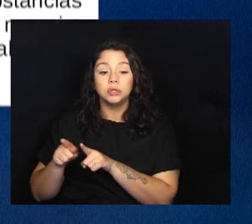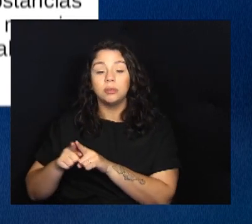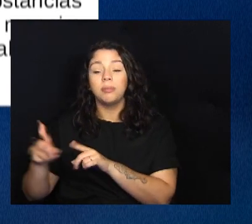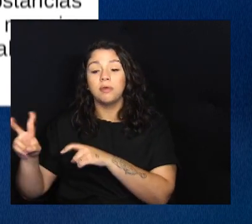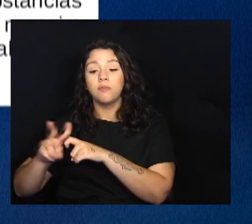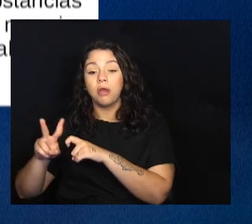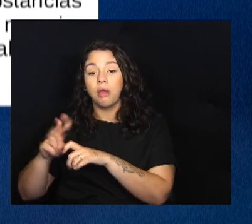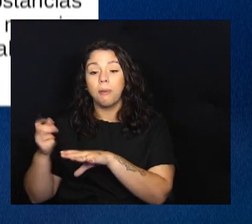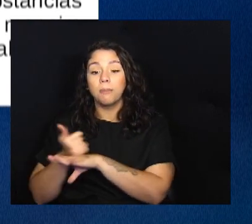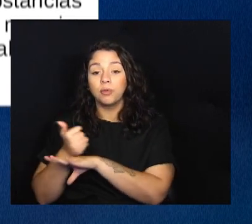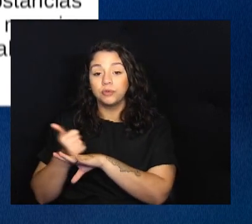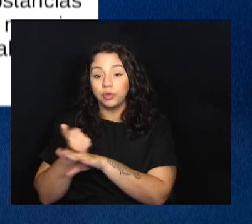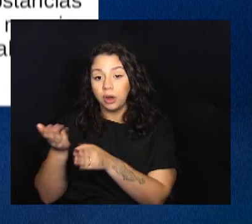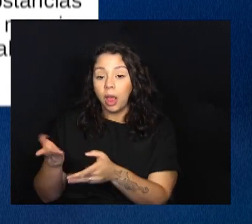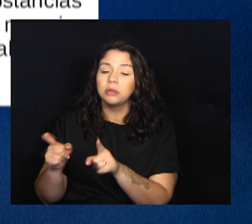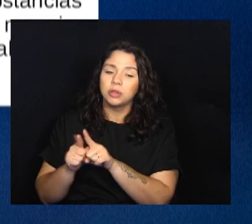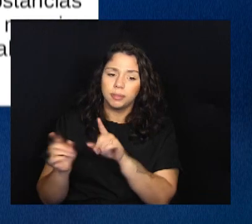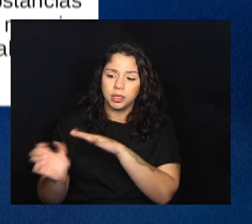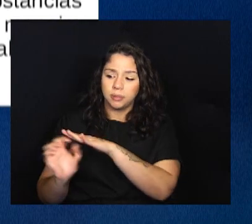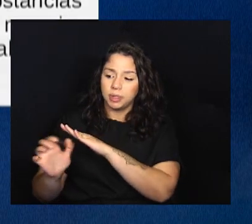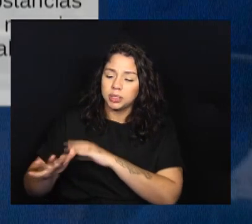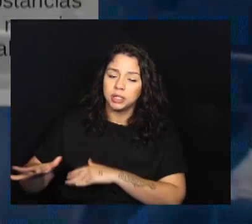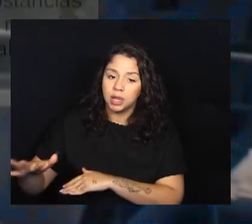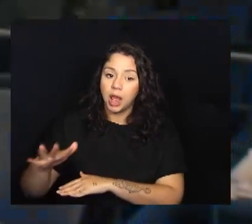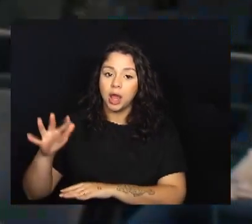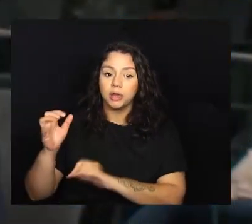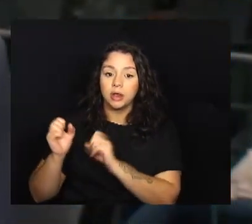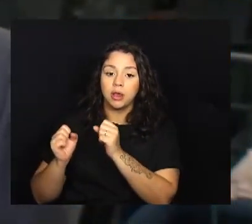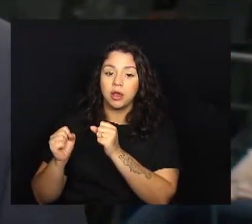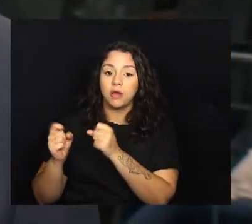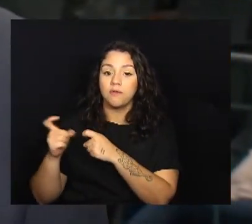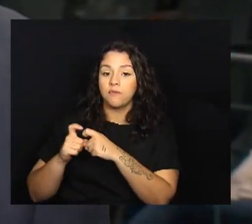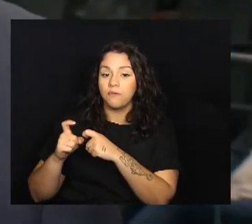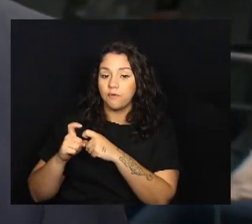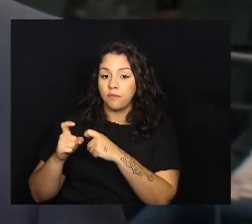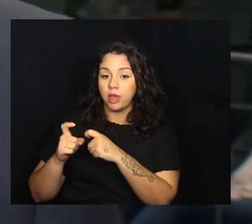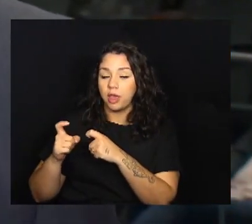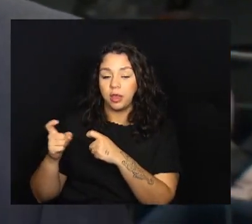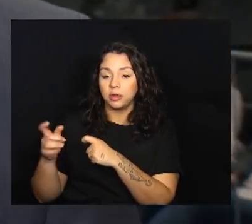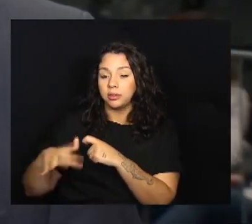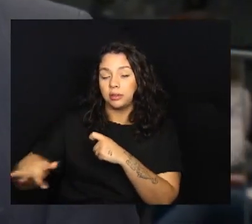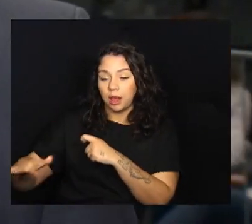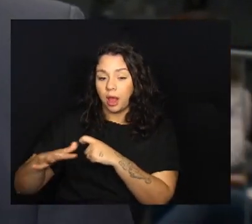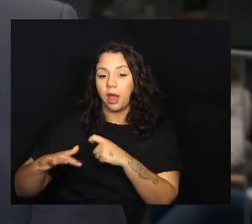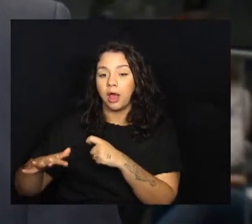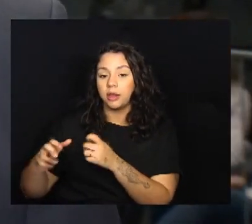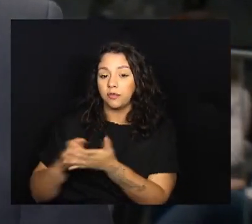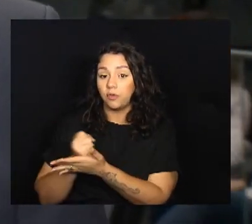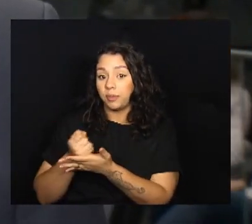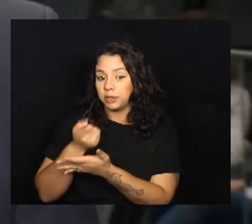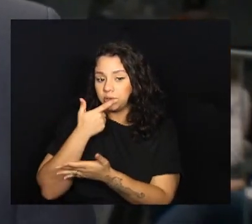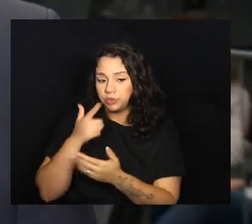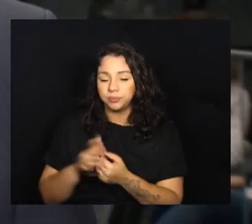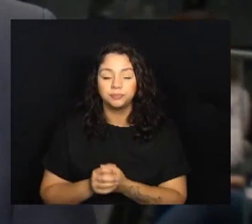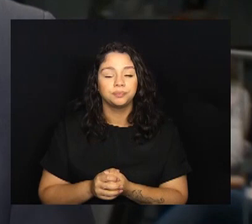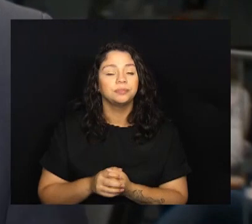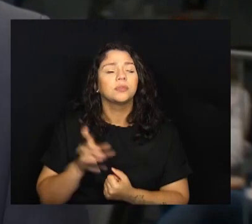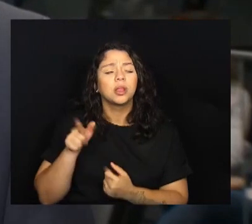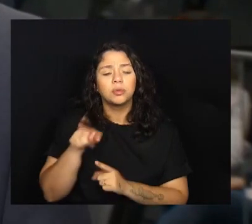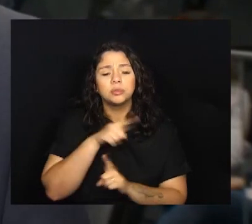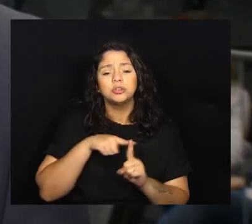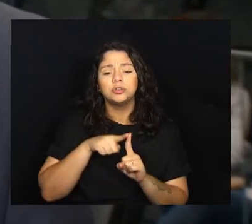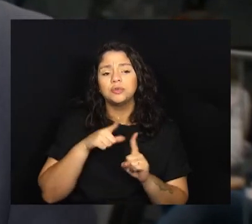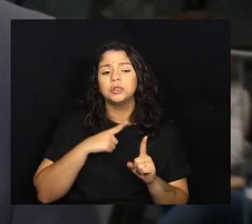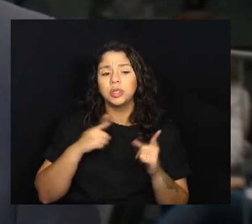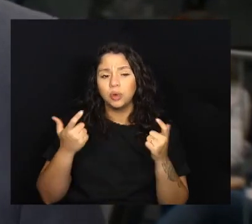e empresas do segmento farmacêuticos. A intenção do projeto é esse, ter um local adequado para estar